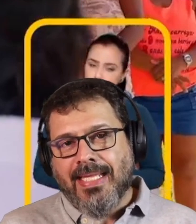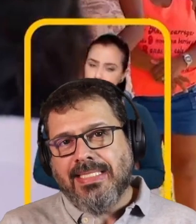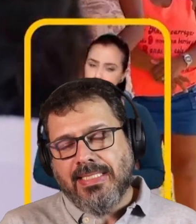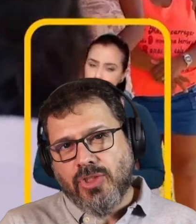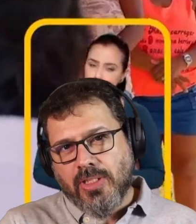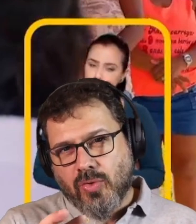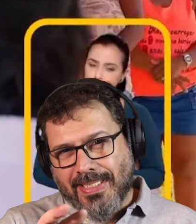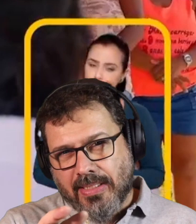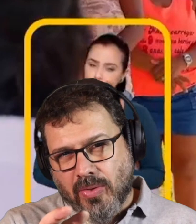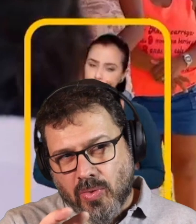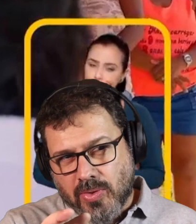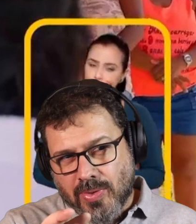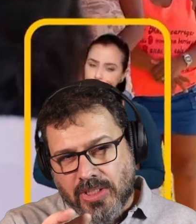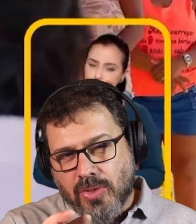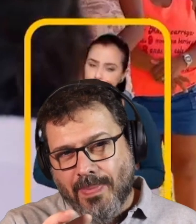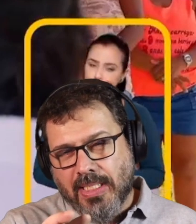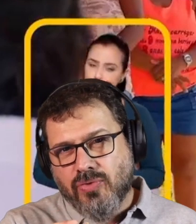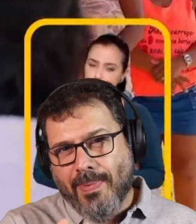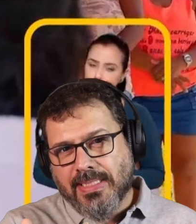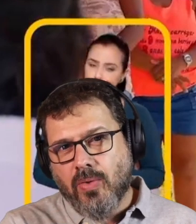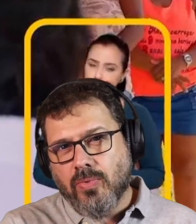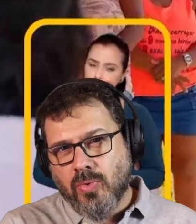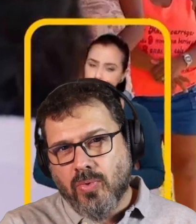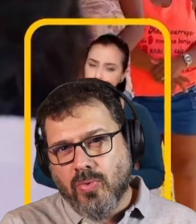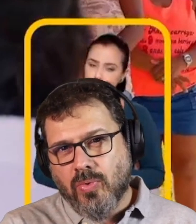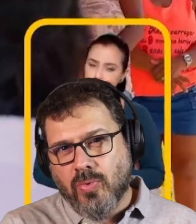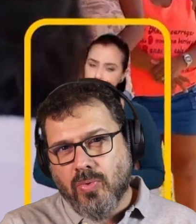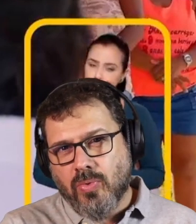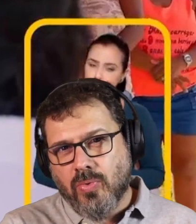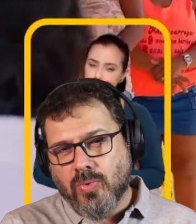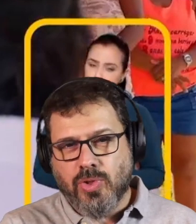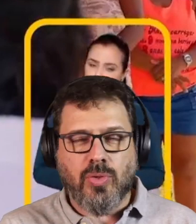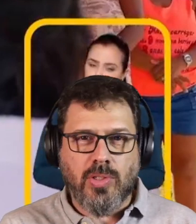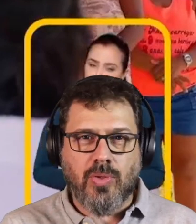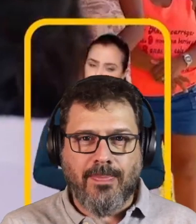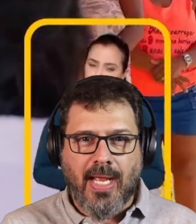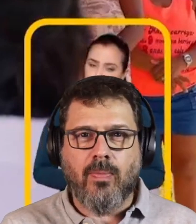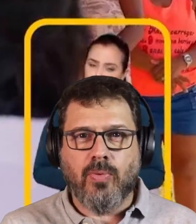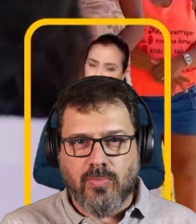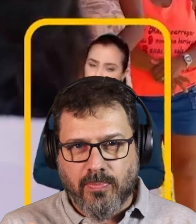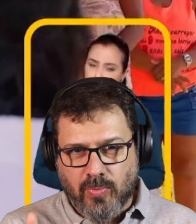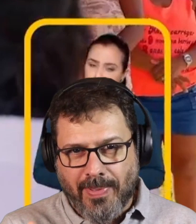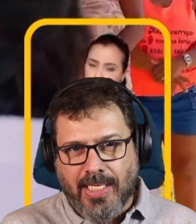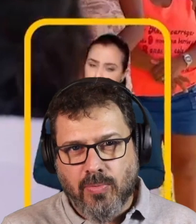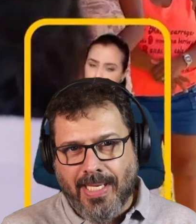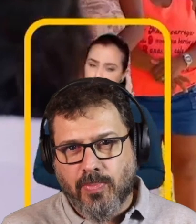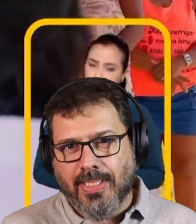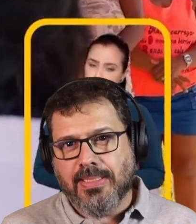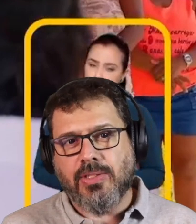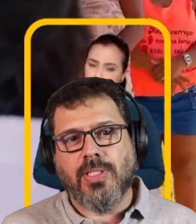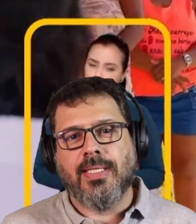E nesse sentido, no sentido de uma transformação do discurso liberal para um liberalismo